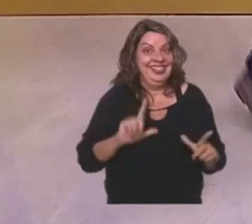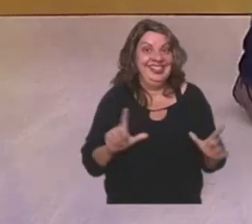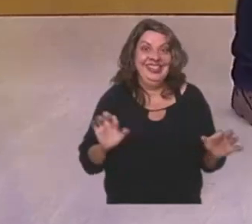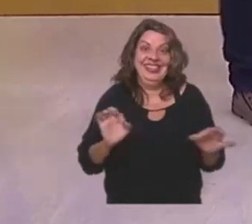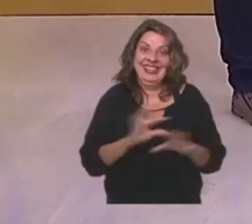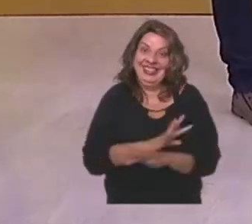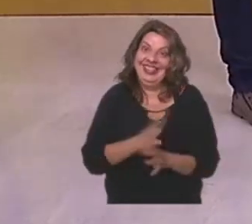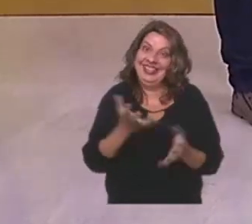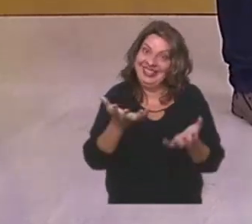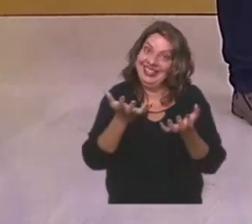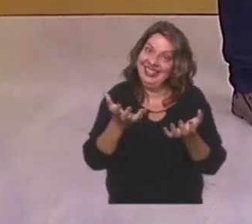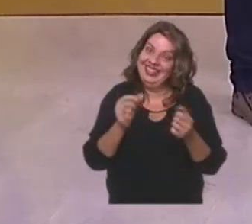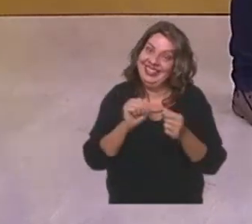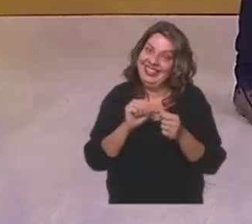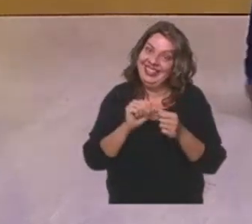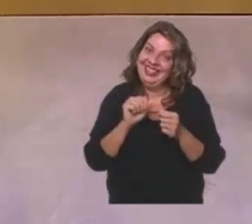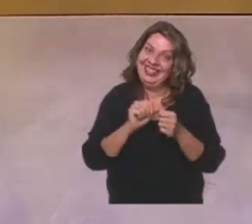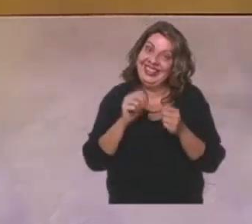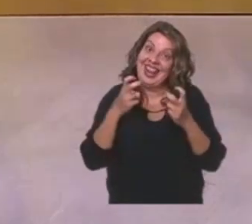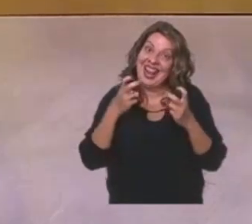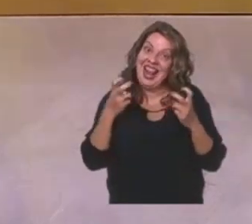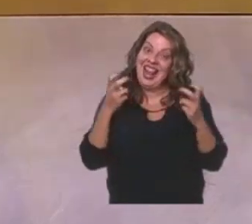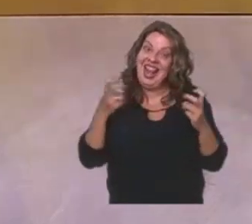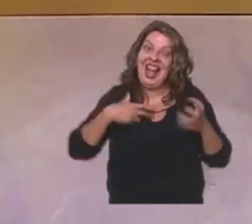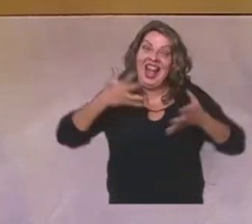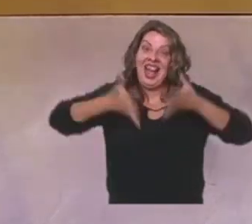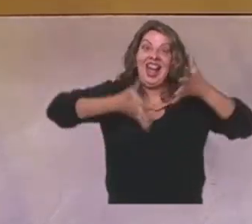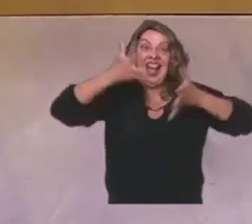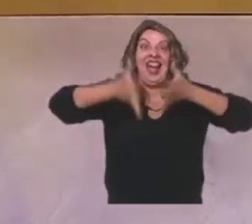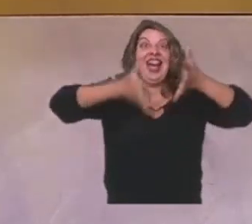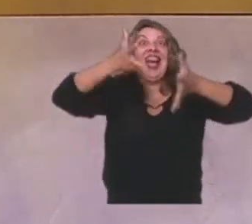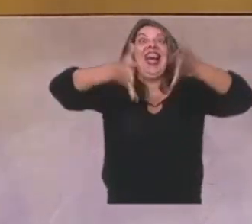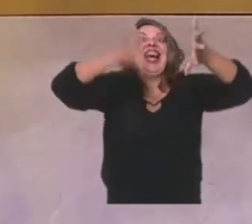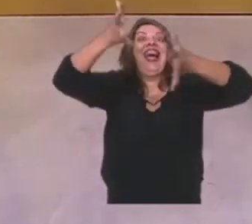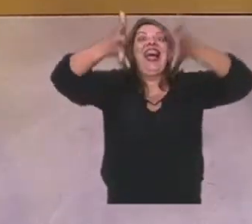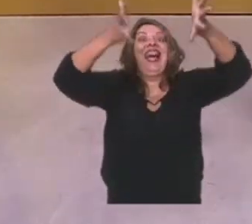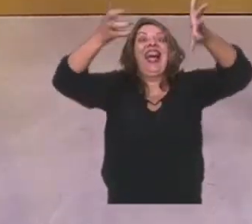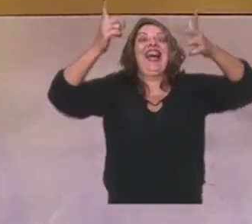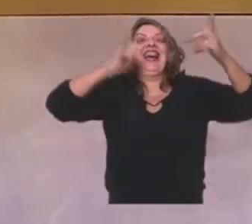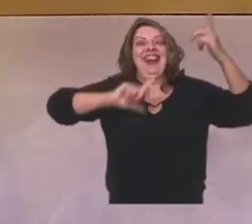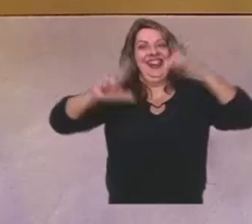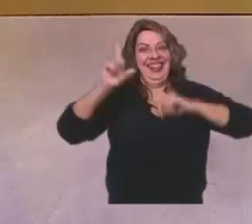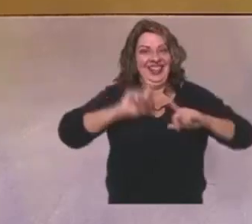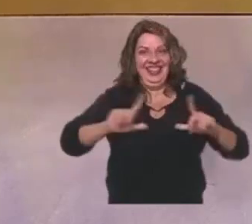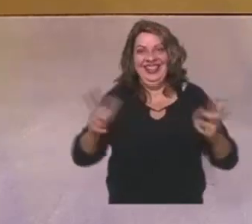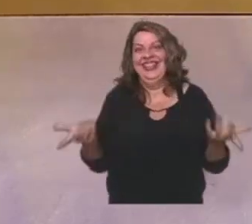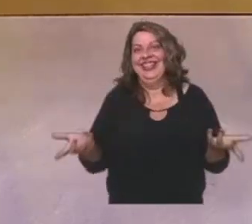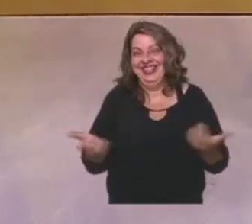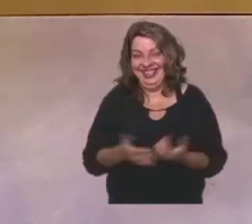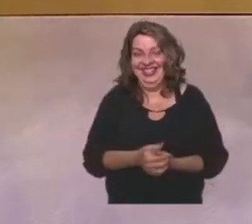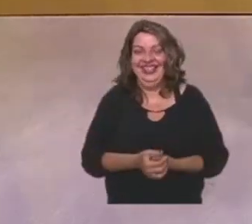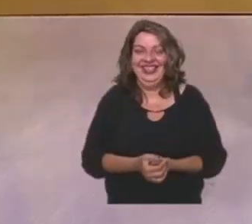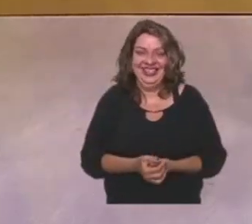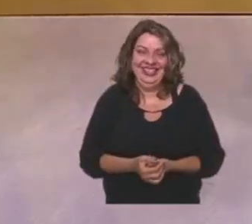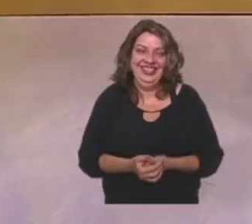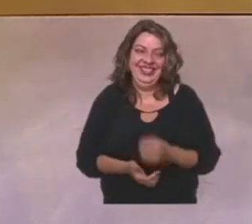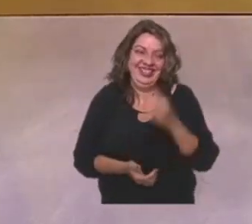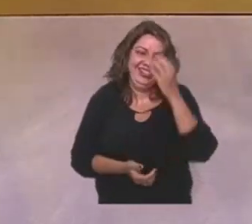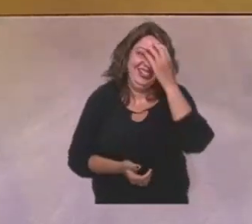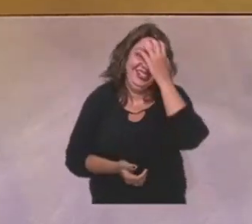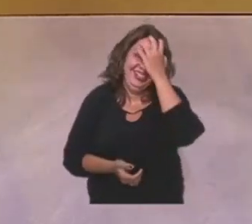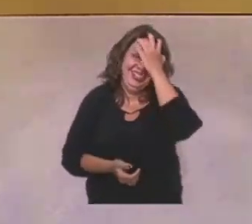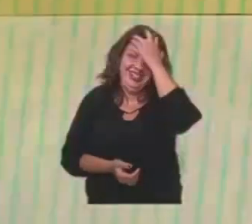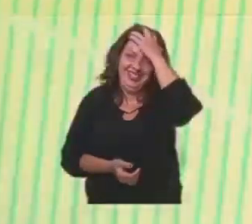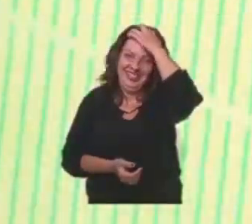Tá todo mundo querendo fazer esse grito. Ó, chegou a hora. Vamos lá, porque é o nosso quarto prêmio. Na